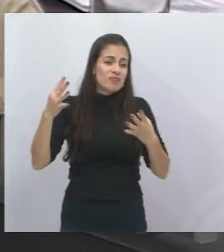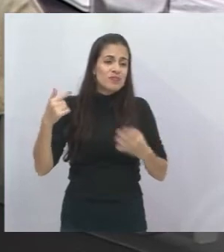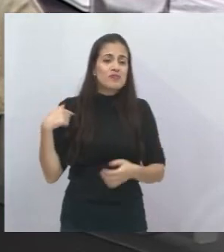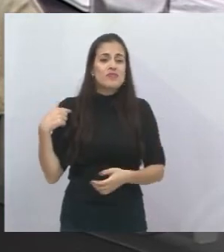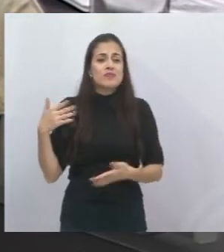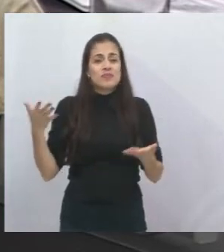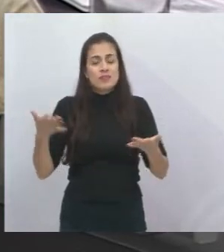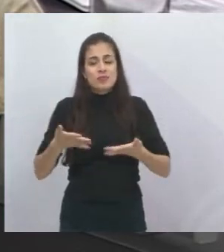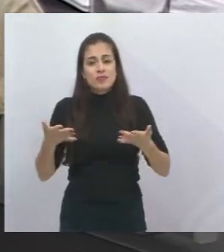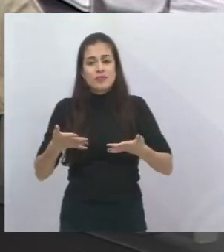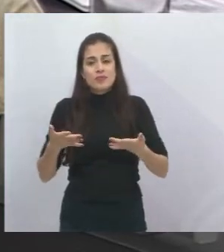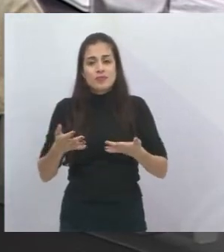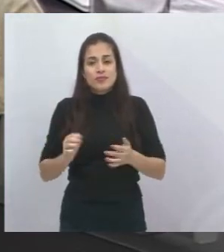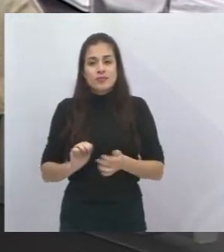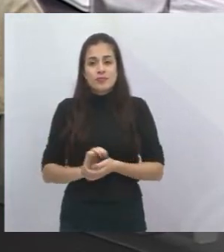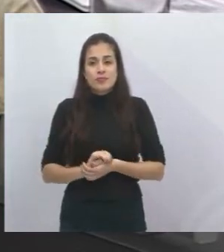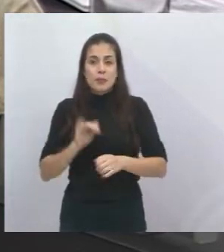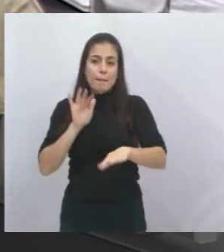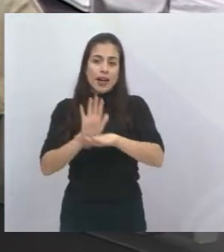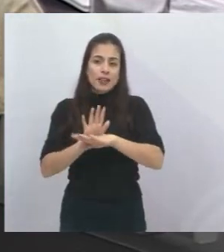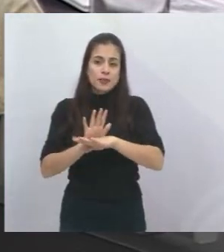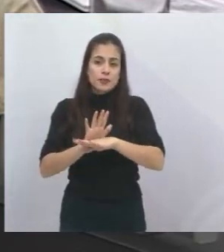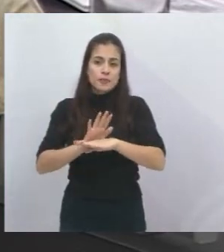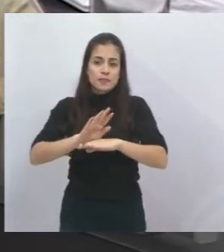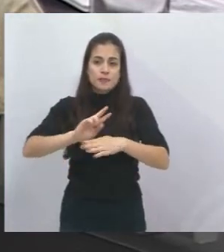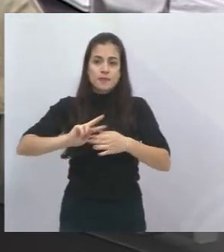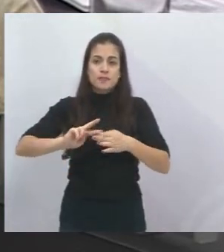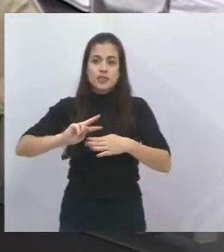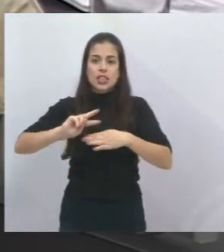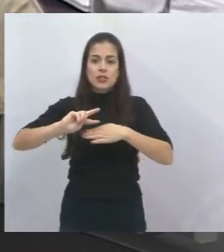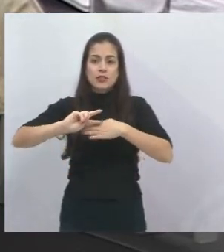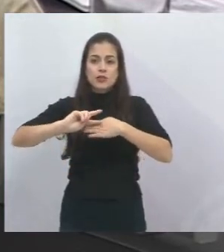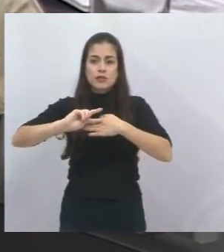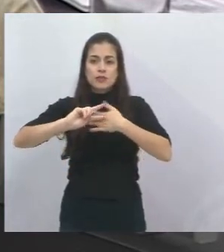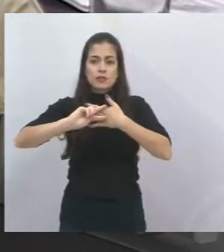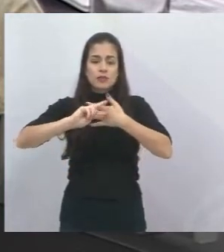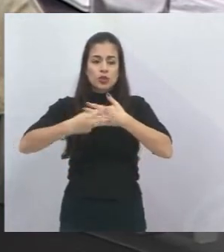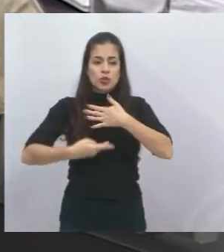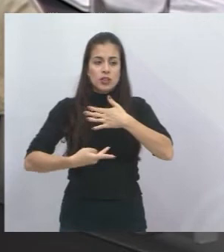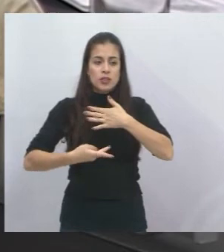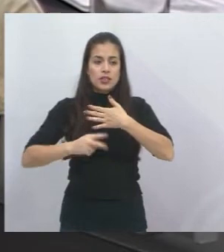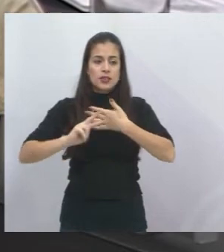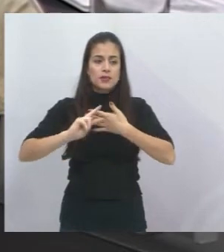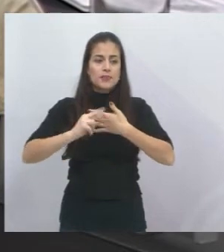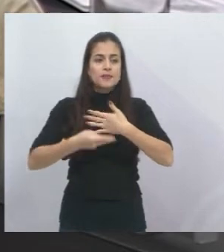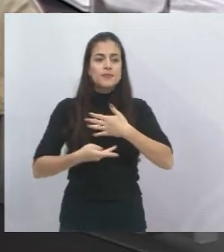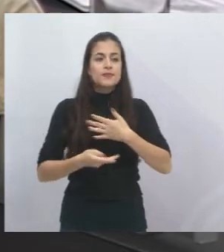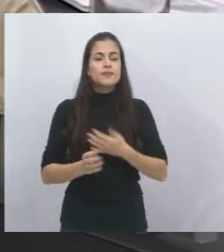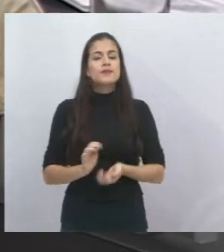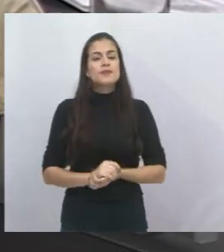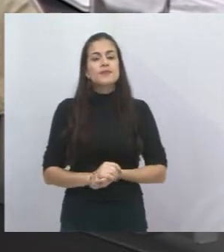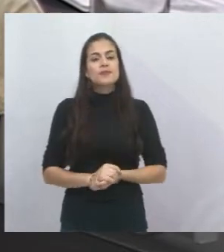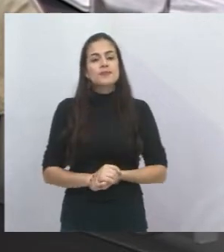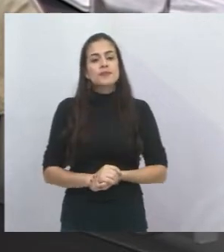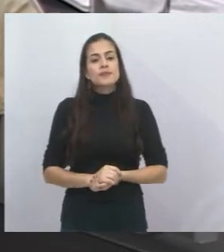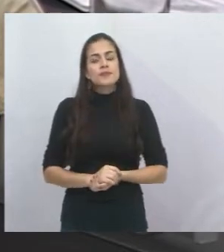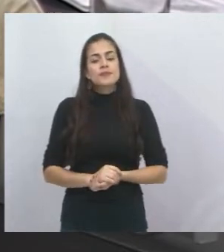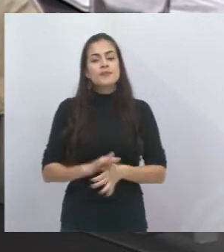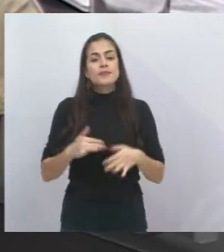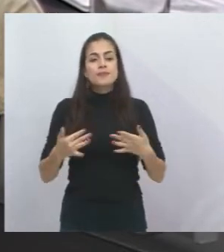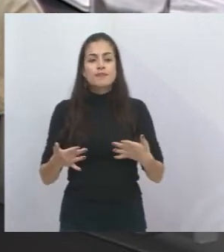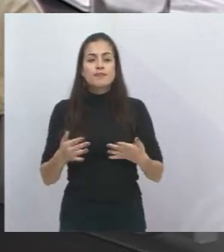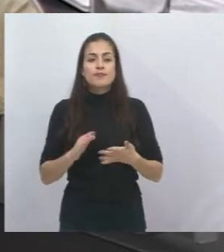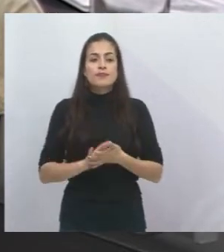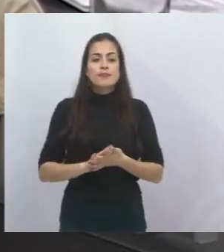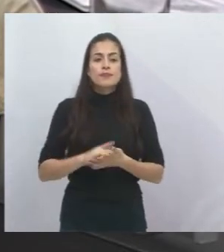consequências agora. Tá bom? Então, essa aí a minha explicação. Não gosto de ficar sendo muito repetitiva, só para não dizerem aí que, às vezes,